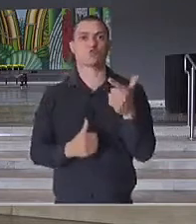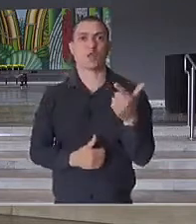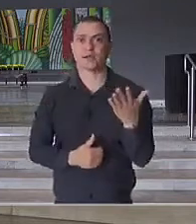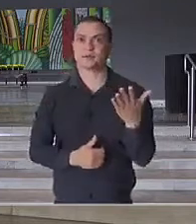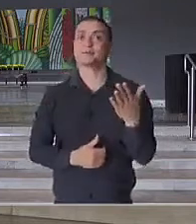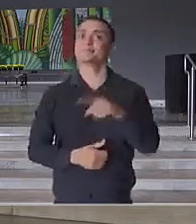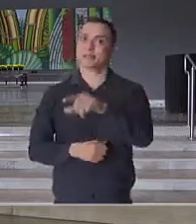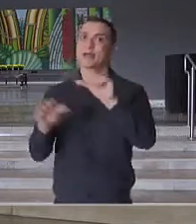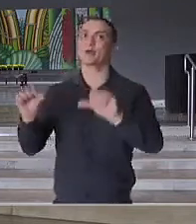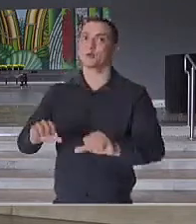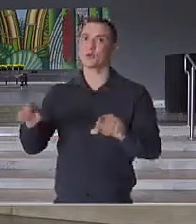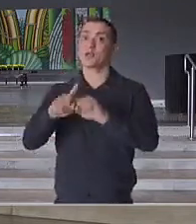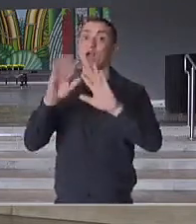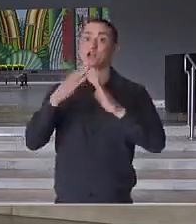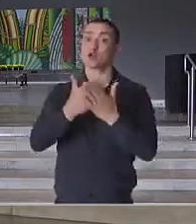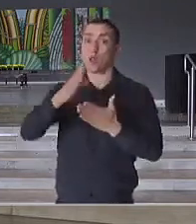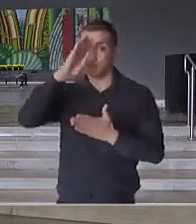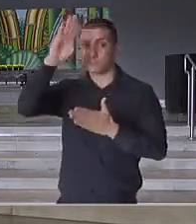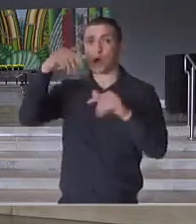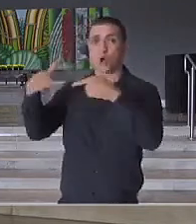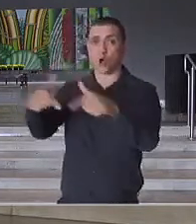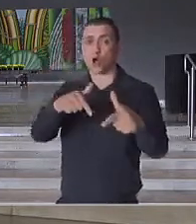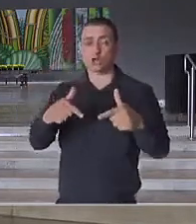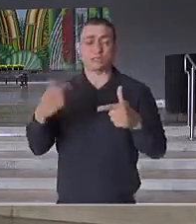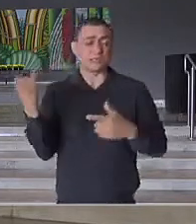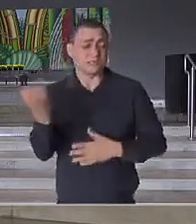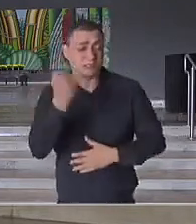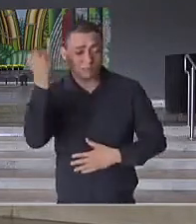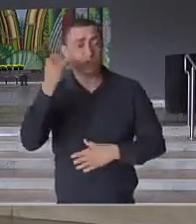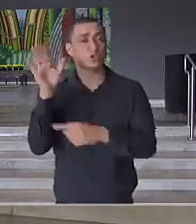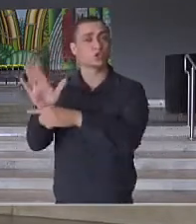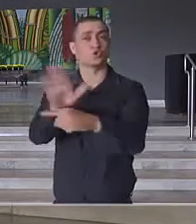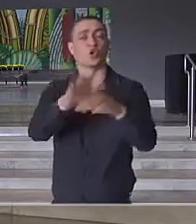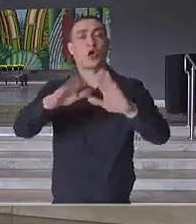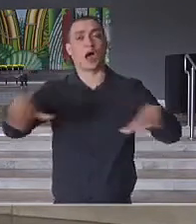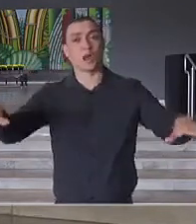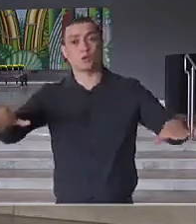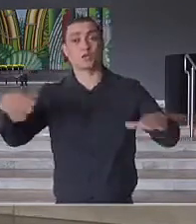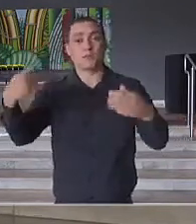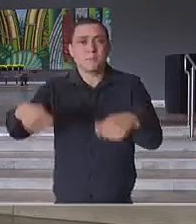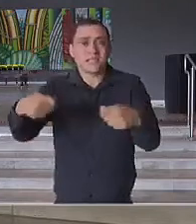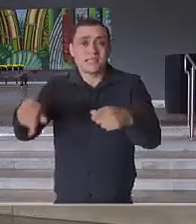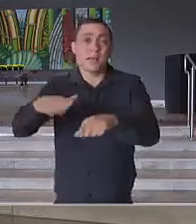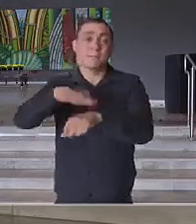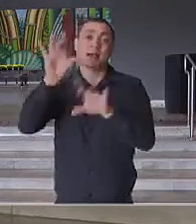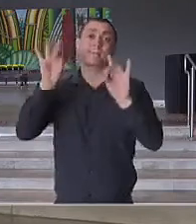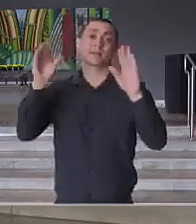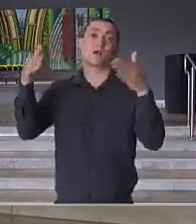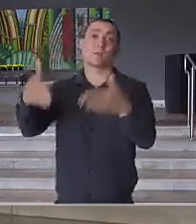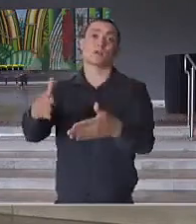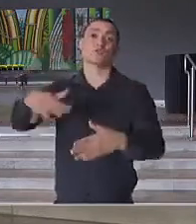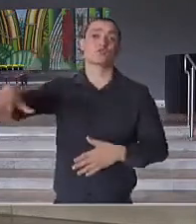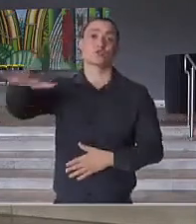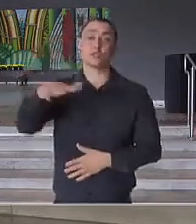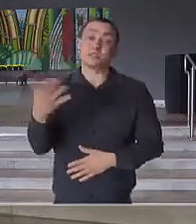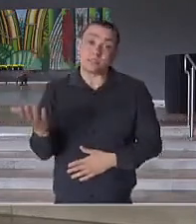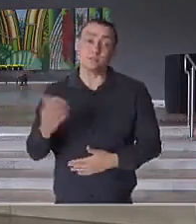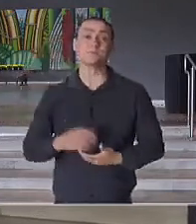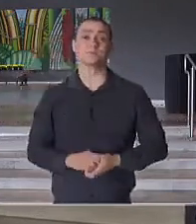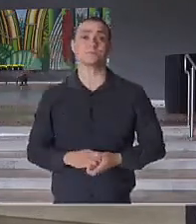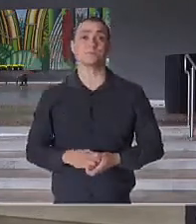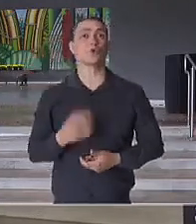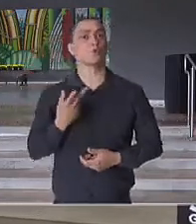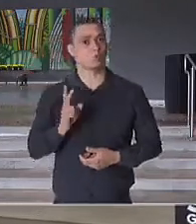ofertar os seus serviços fundamentais, essenciais, para os estudantes que mais precisam, especialmente. Então,